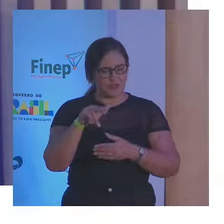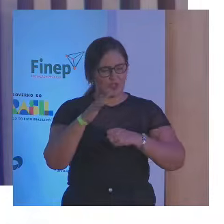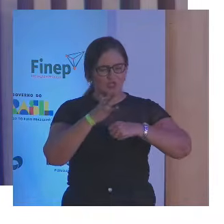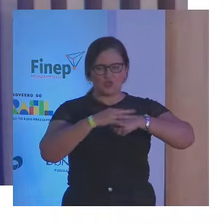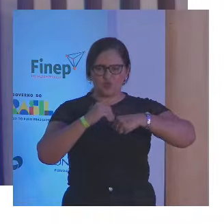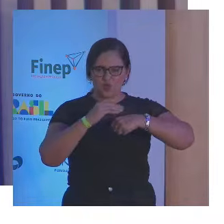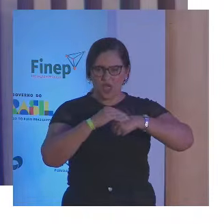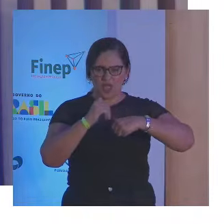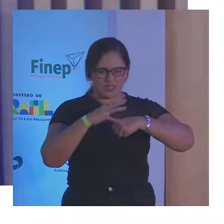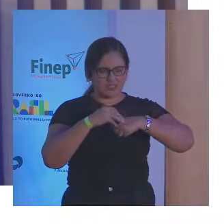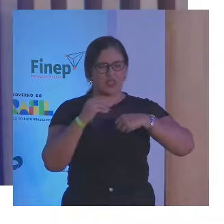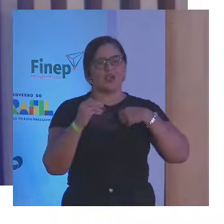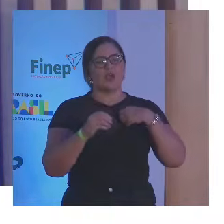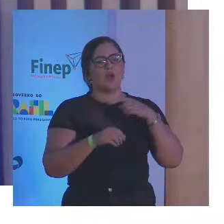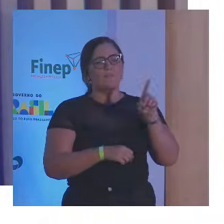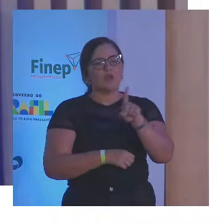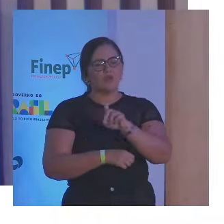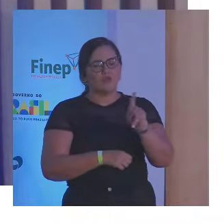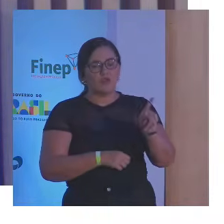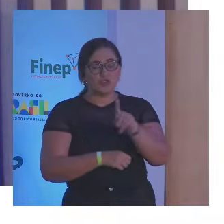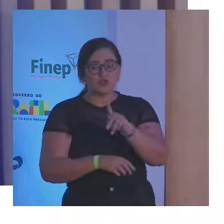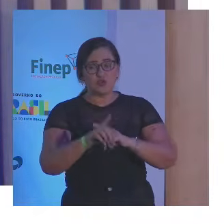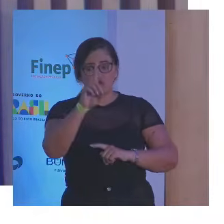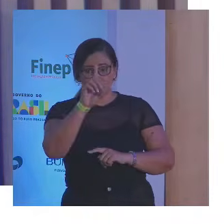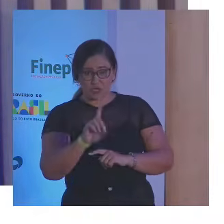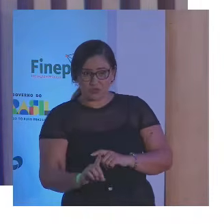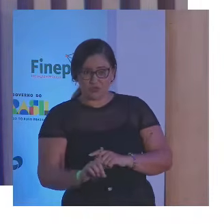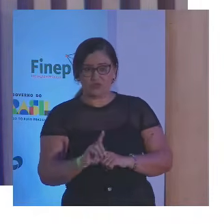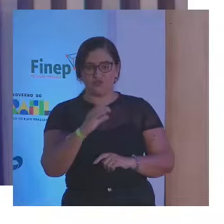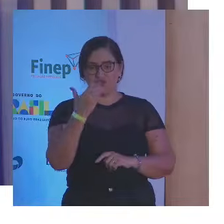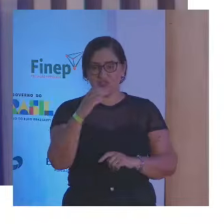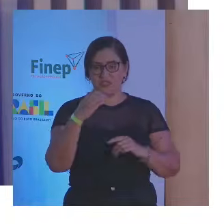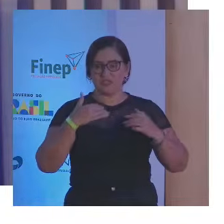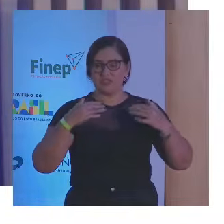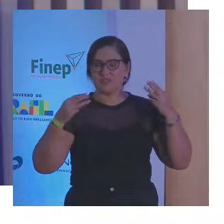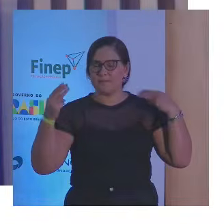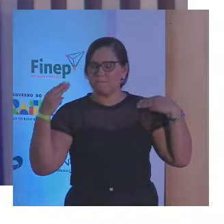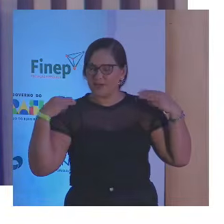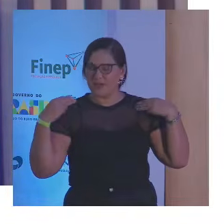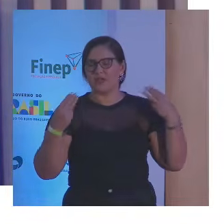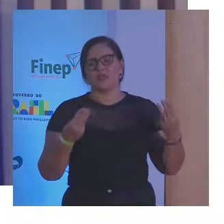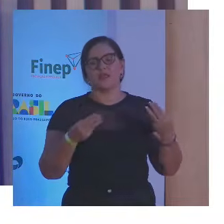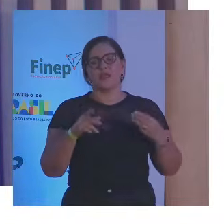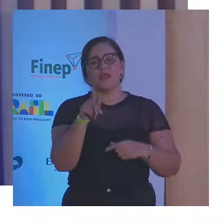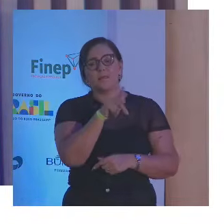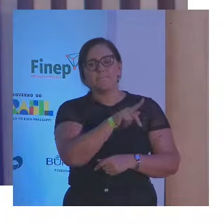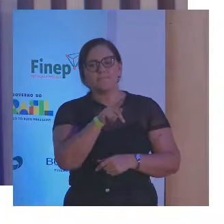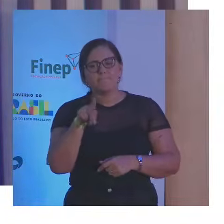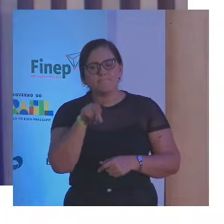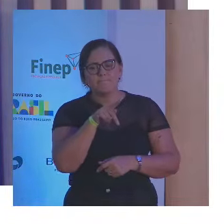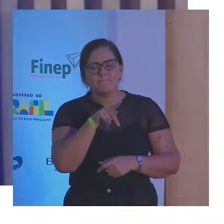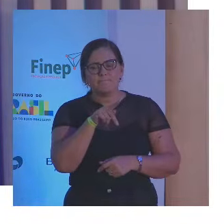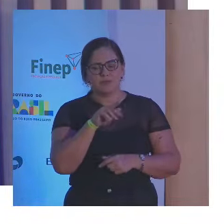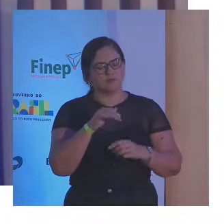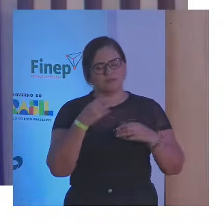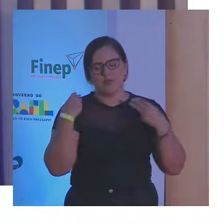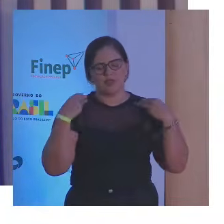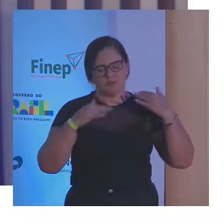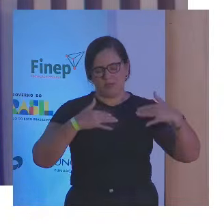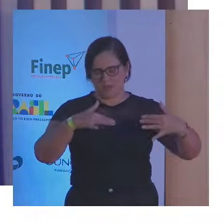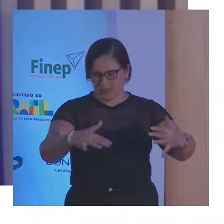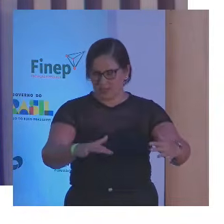é professor-diretor das ciências marinhas da Universidade de South Carolina e professor decano da